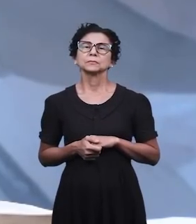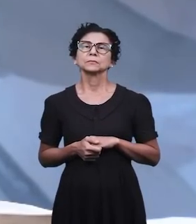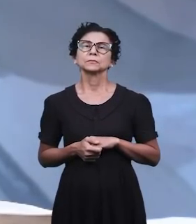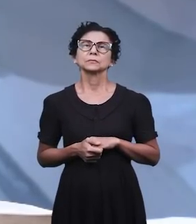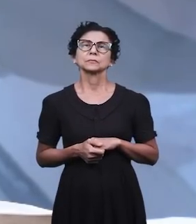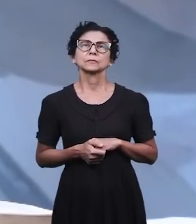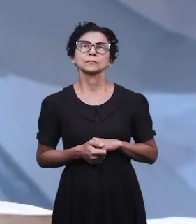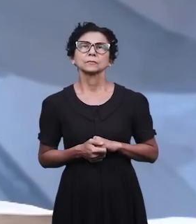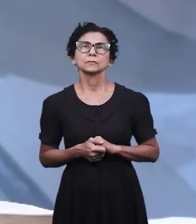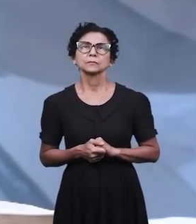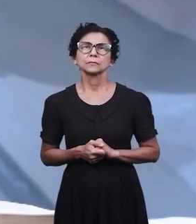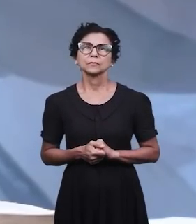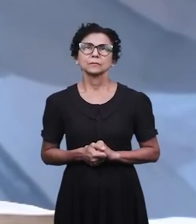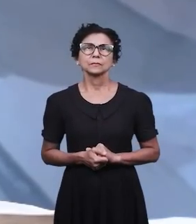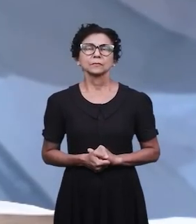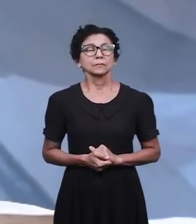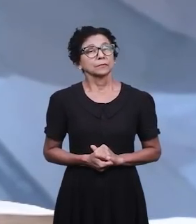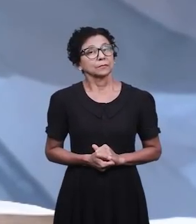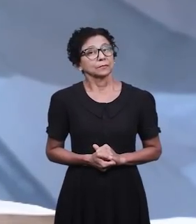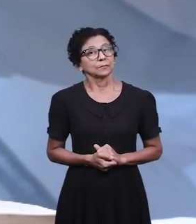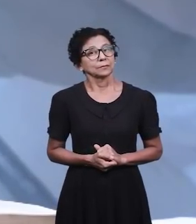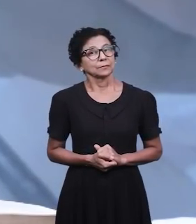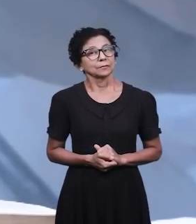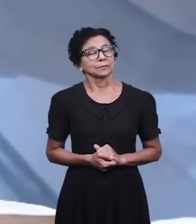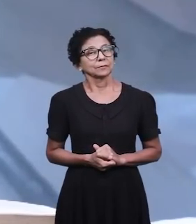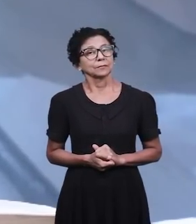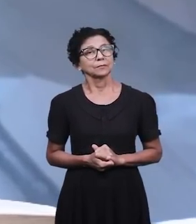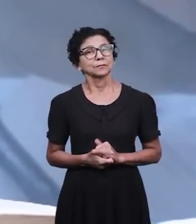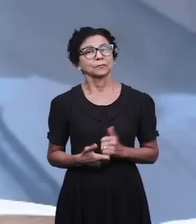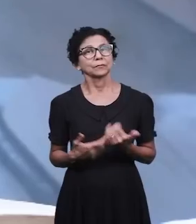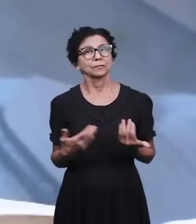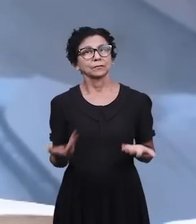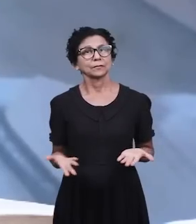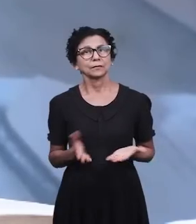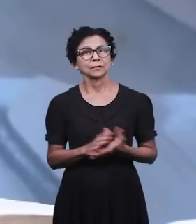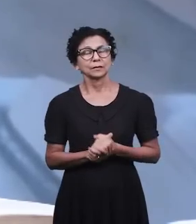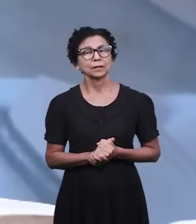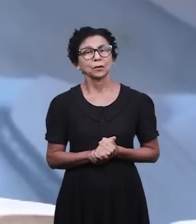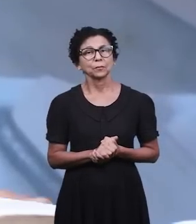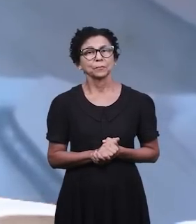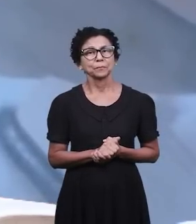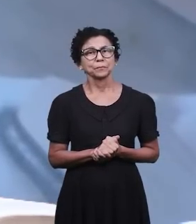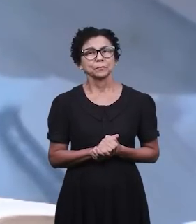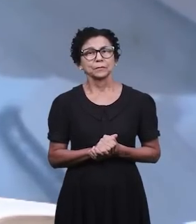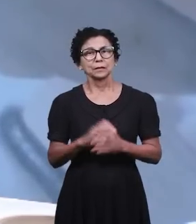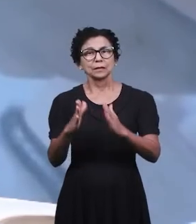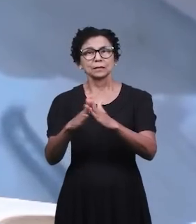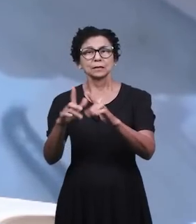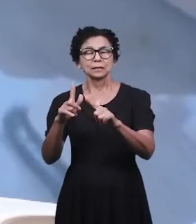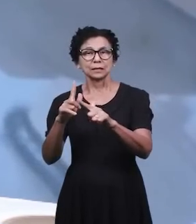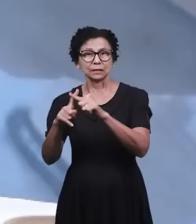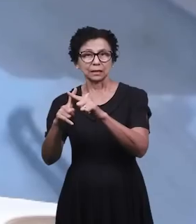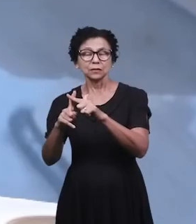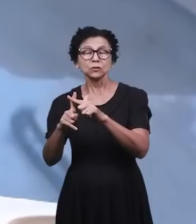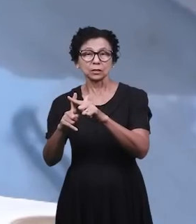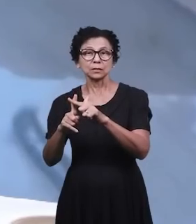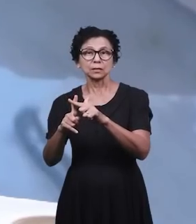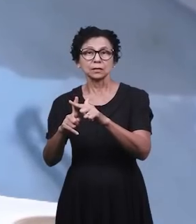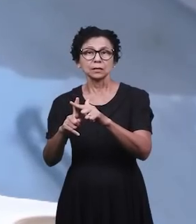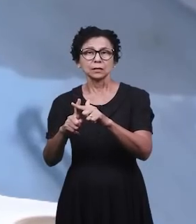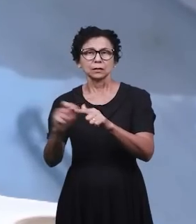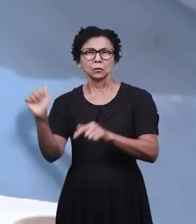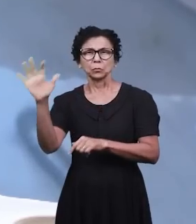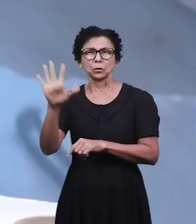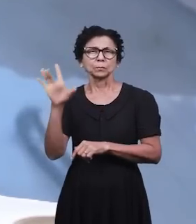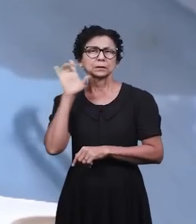em teologia, faltou doutores em letra para poder essas igrejas se levantarem? Não faltou não, essas igrejas tinham os maiores doutores de Bíblia, certo? E adiantou o